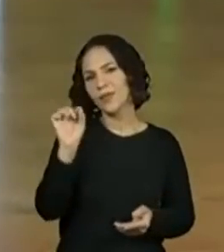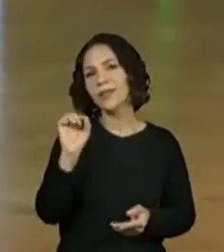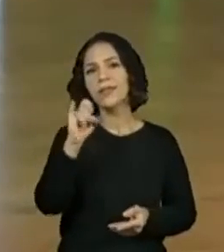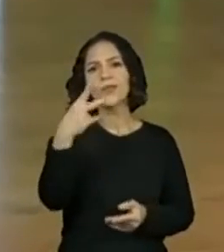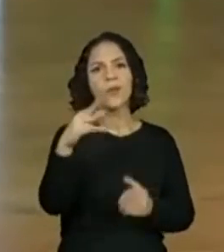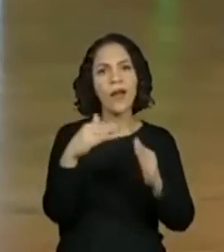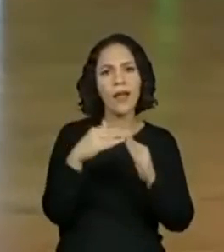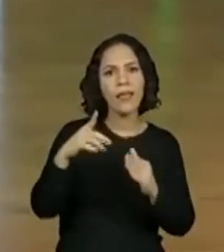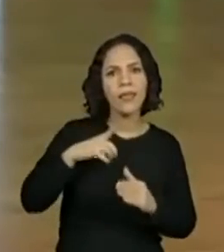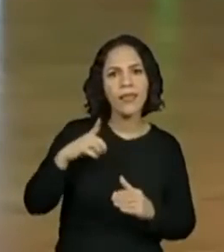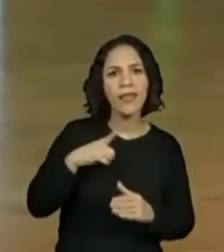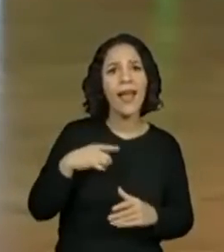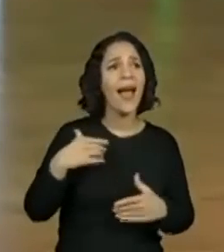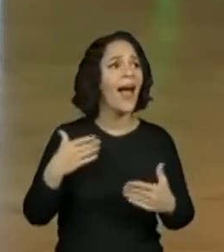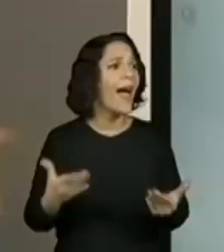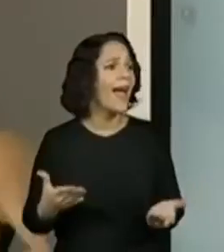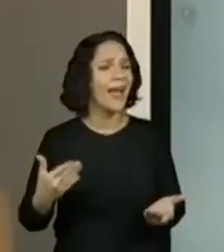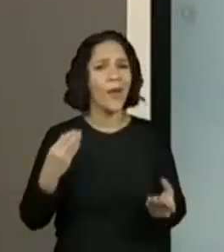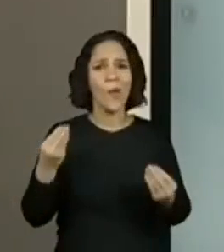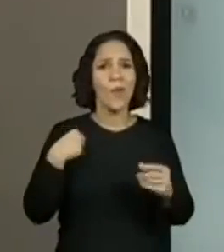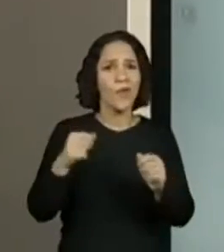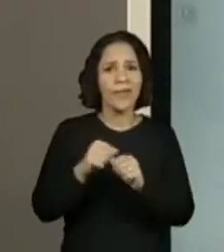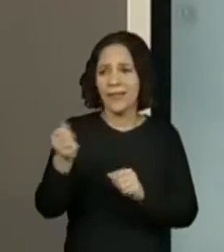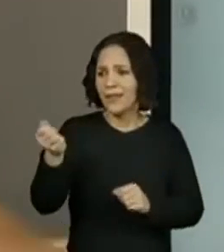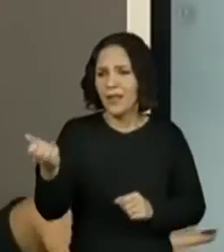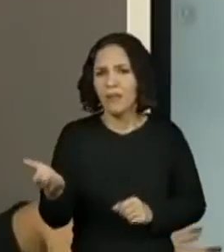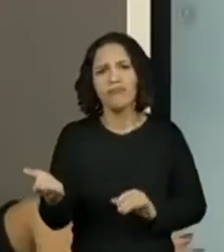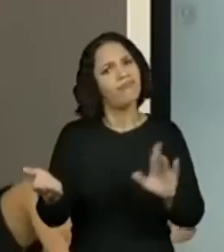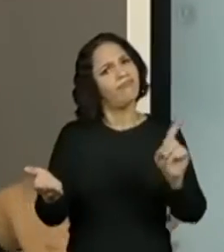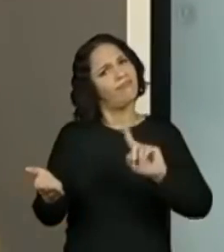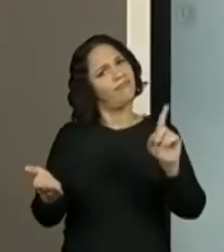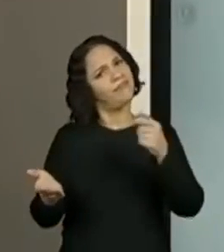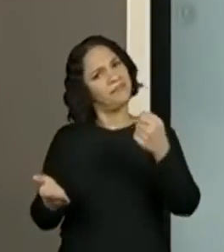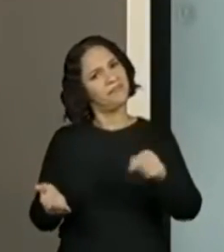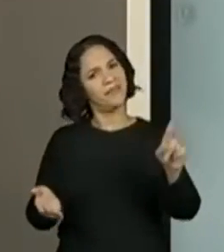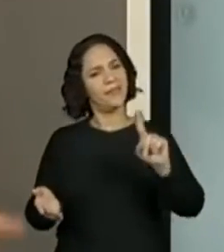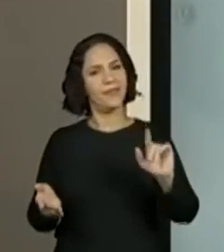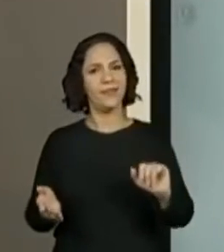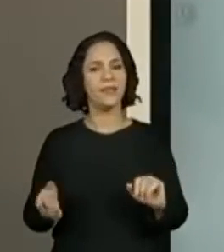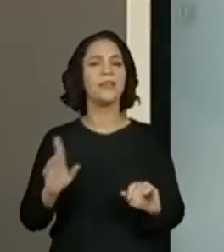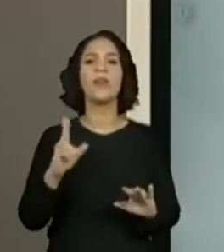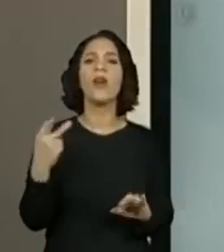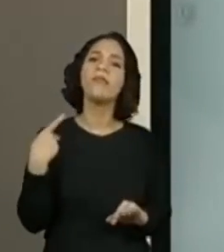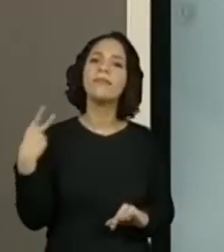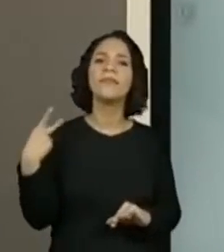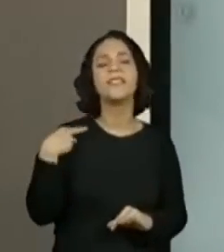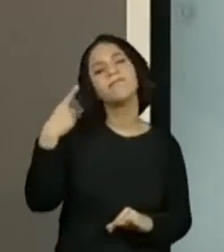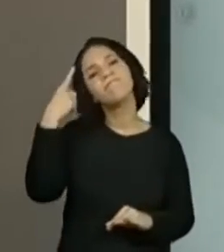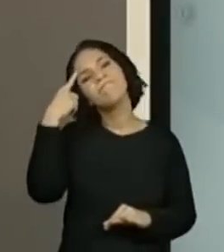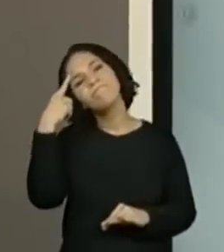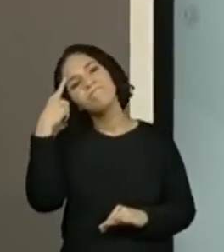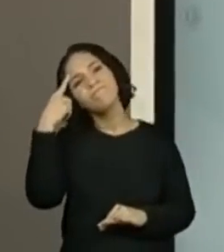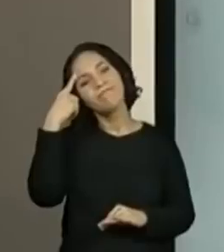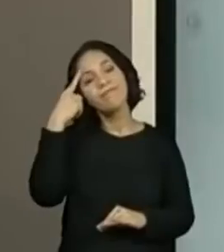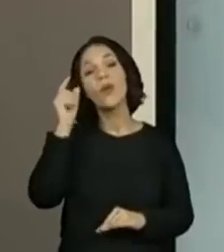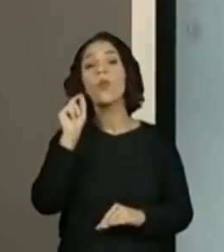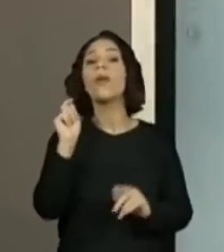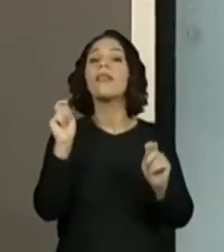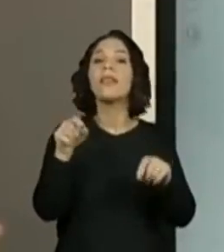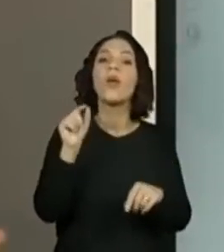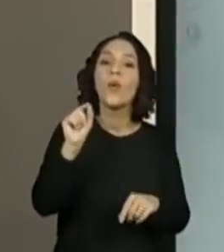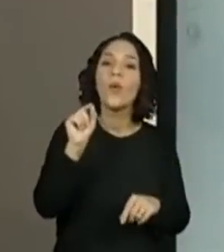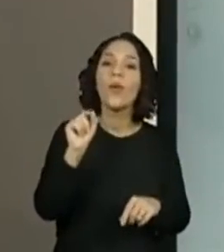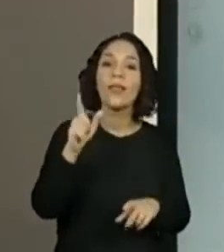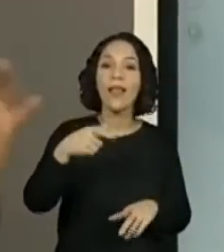em casa, ai, mas eu vou ter que fazer aí um dado desse, não precisa. Professora Fran, aqui antes de começar a aula, até lembrou, põe